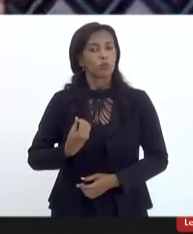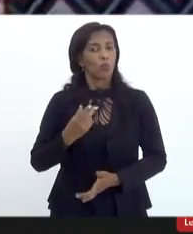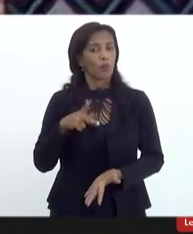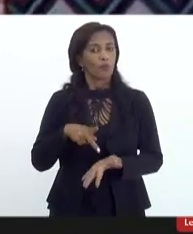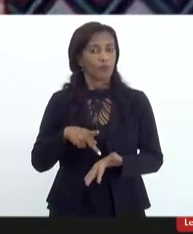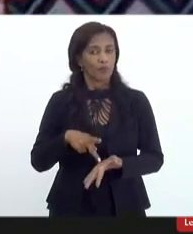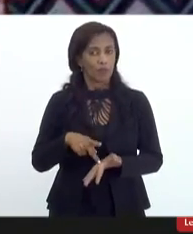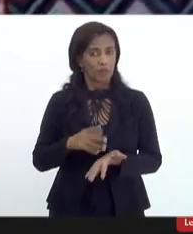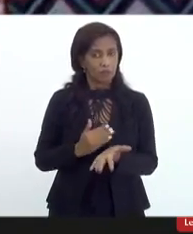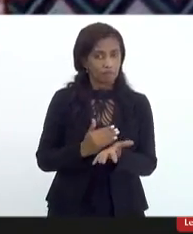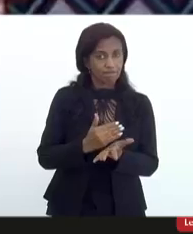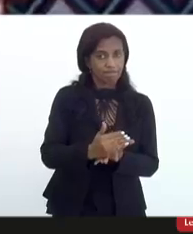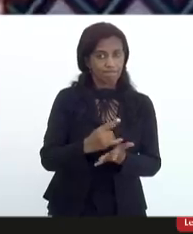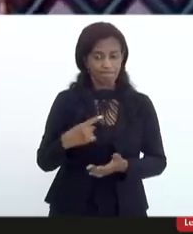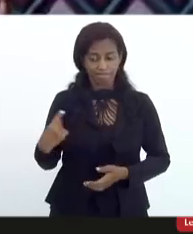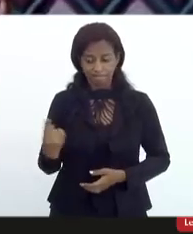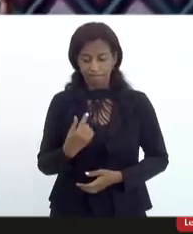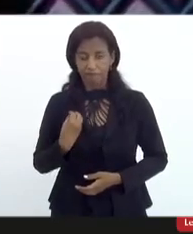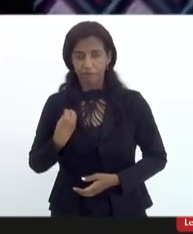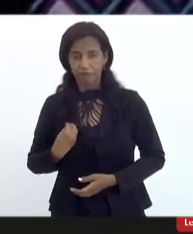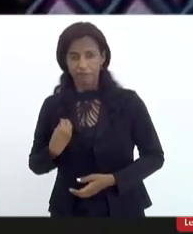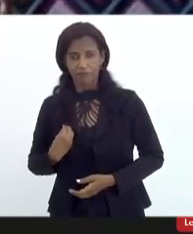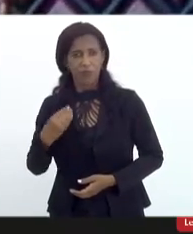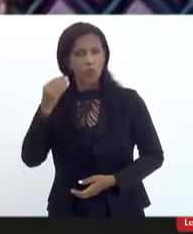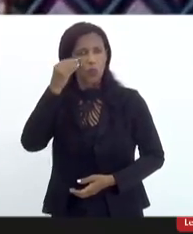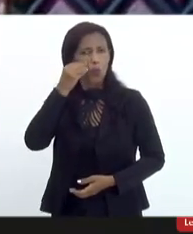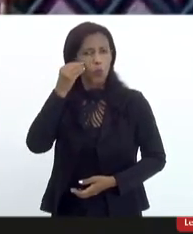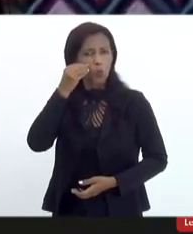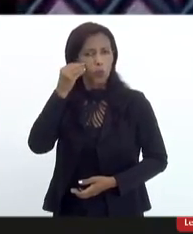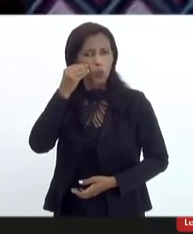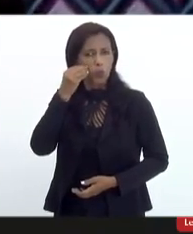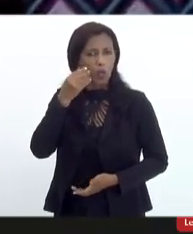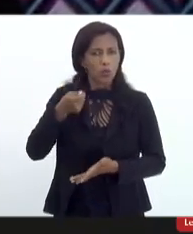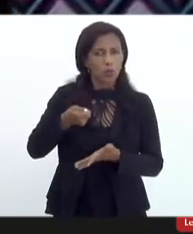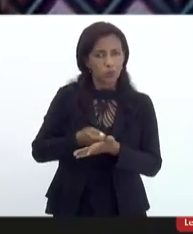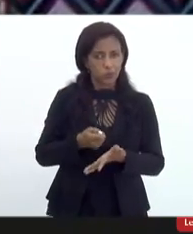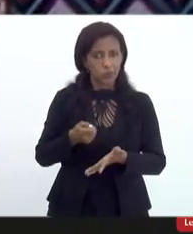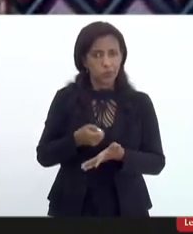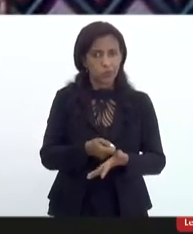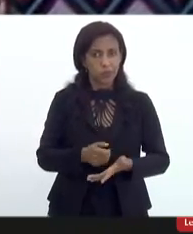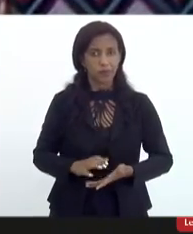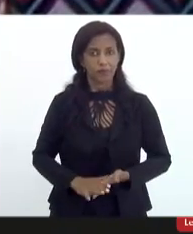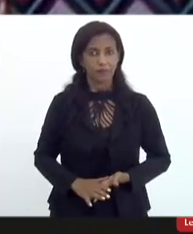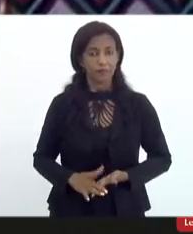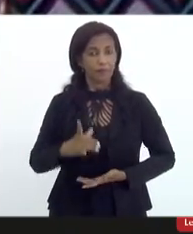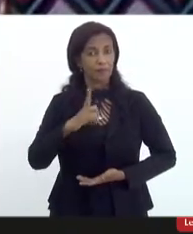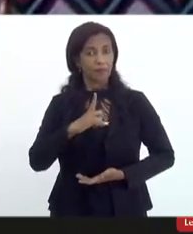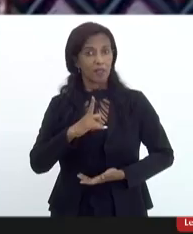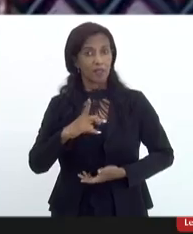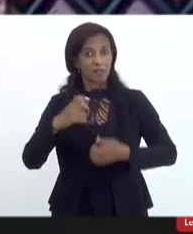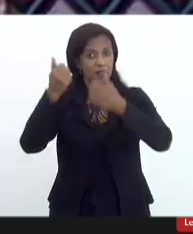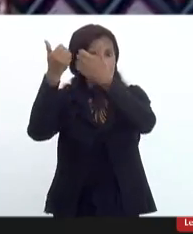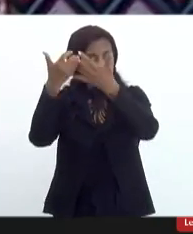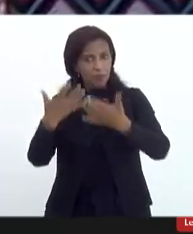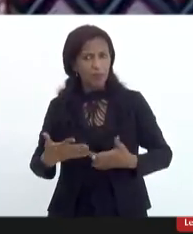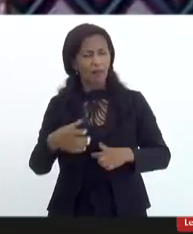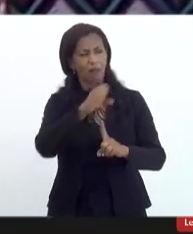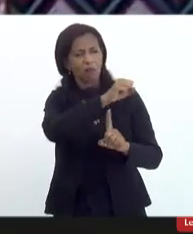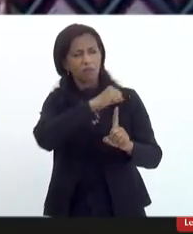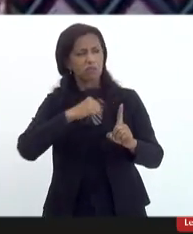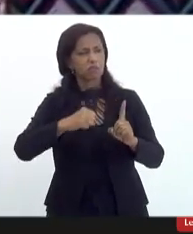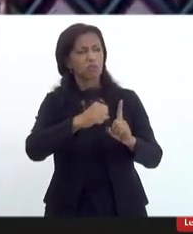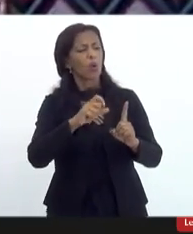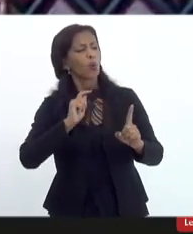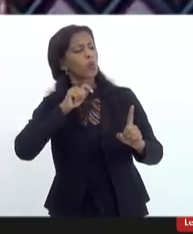né, a partir das nossas vivências, das sobreposições de opressões, para tentar dizer para essa sociedade